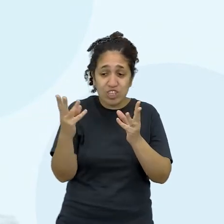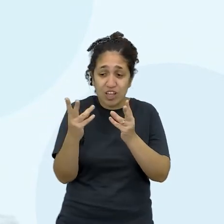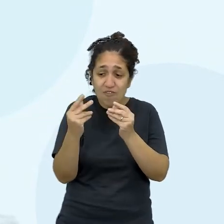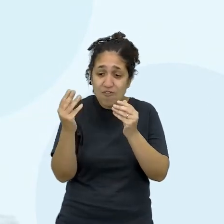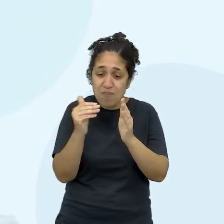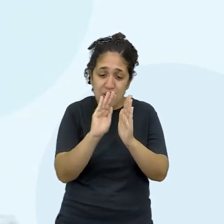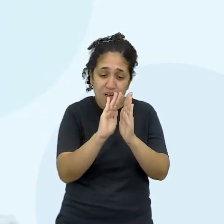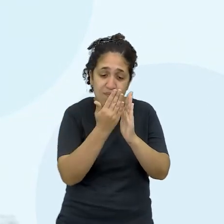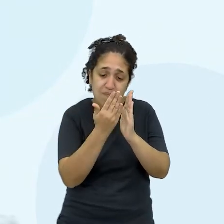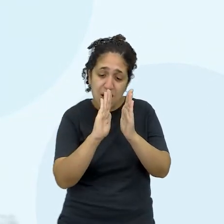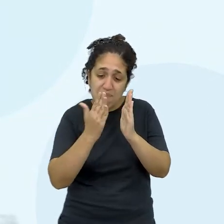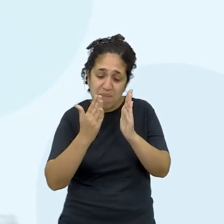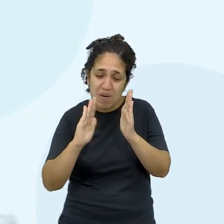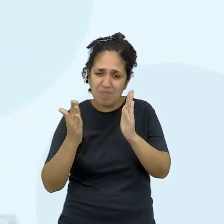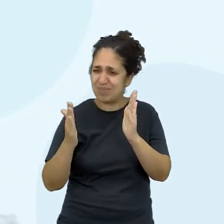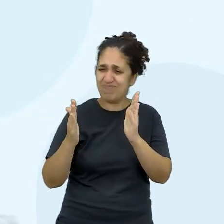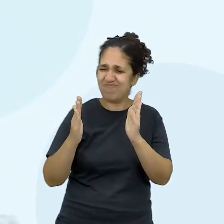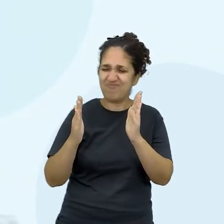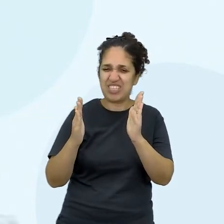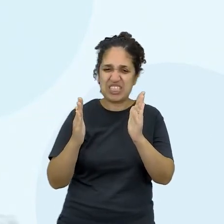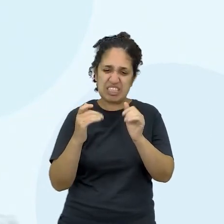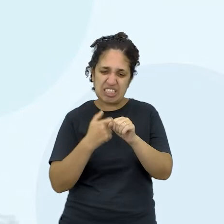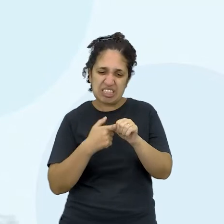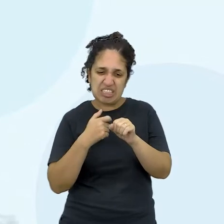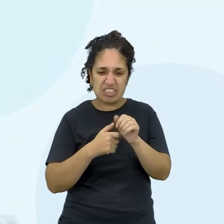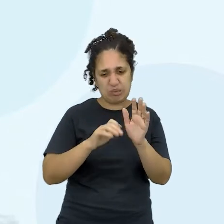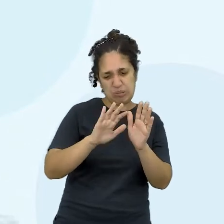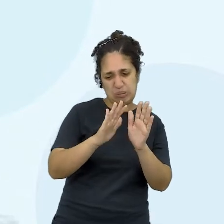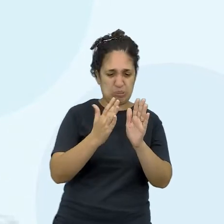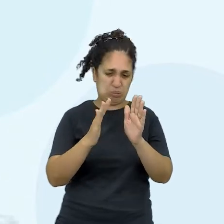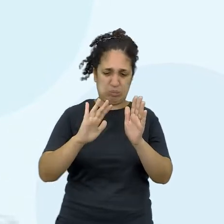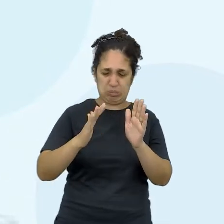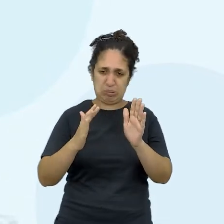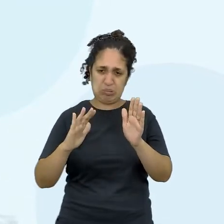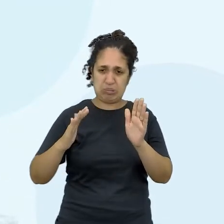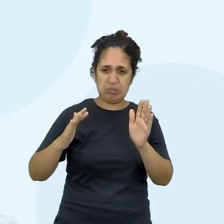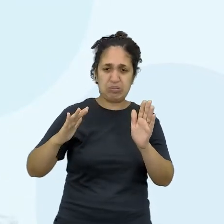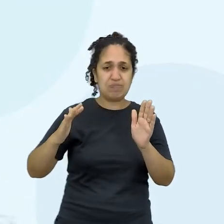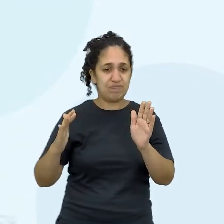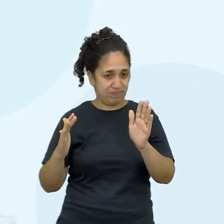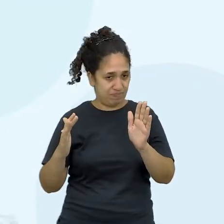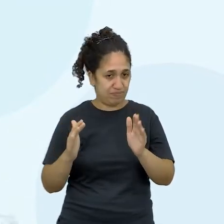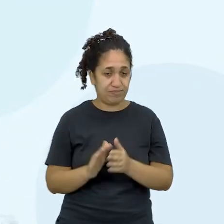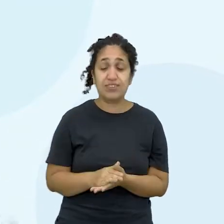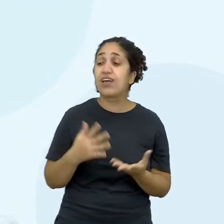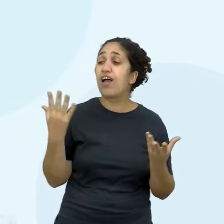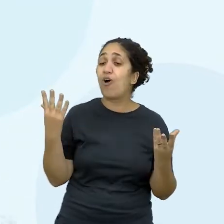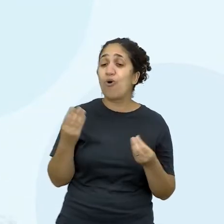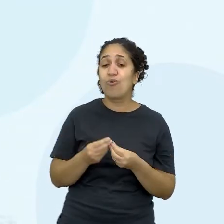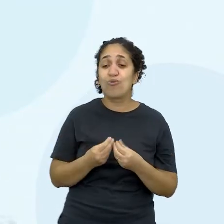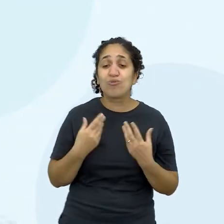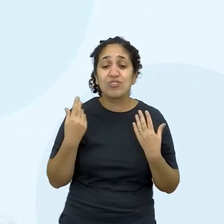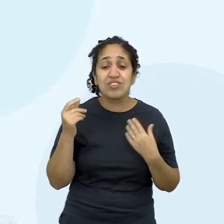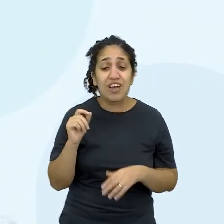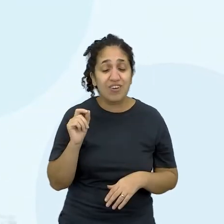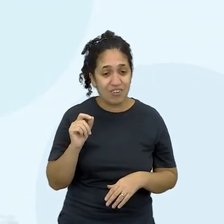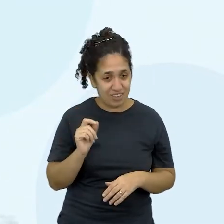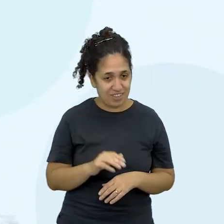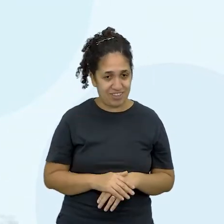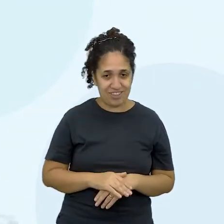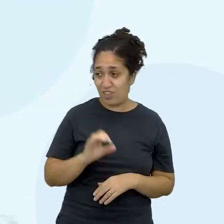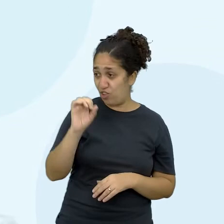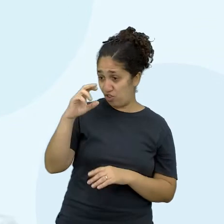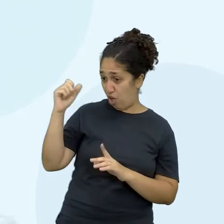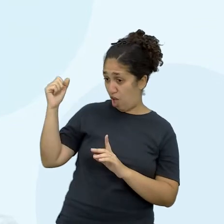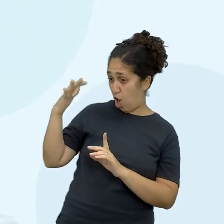dar, vai ficar um negócio meio duro ali, grosseiro. Então, conclusão. Que conclusão a gente tira? Não é só a luz